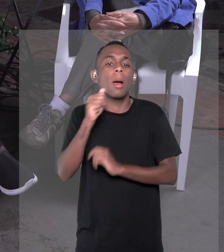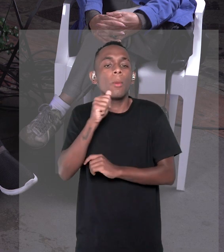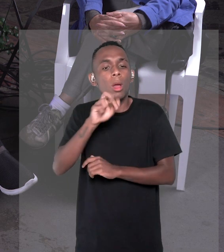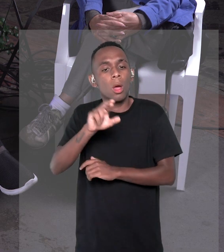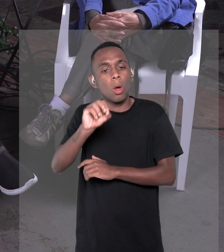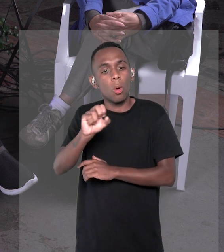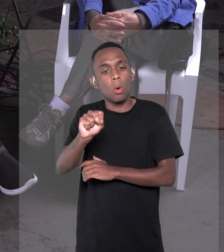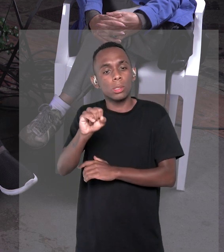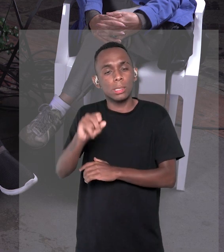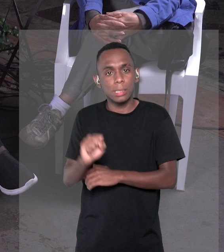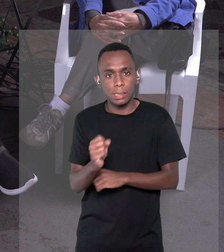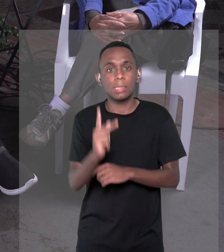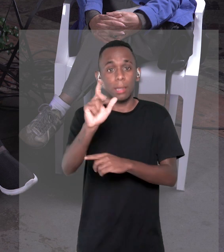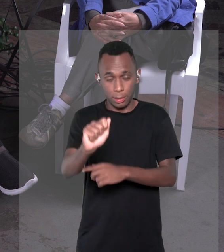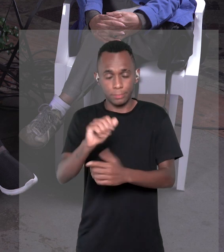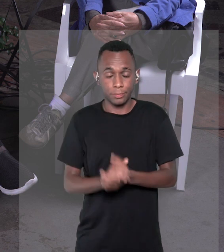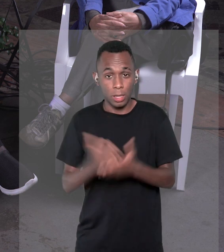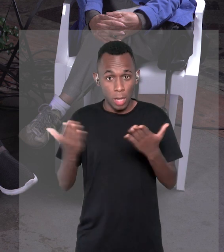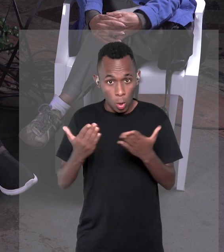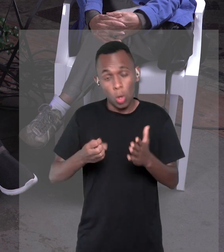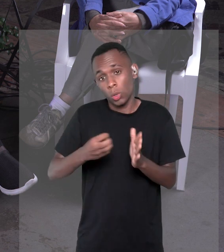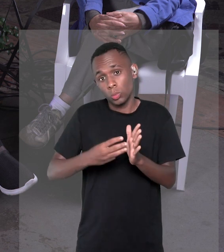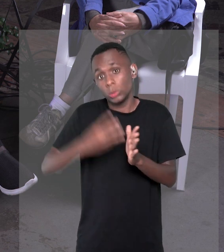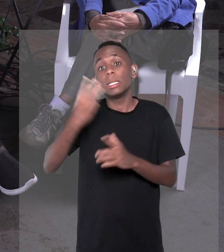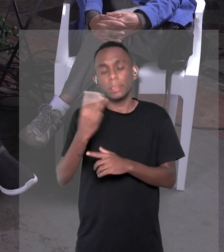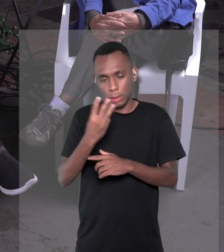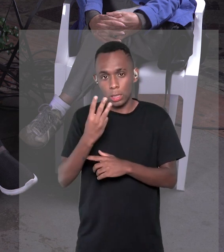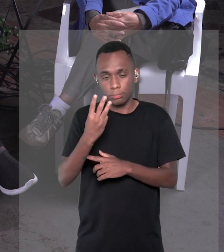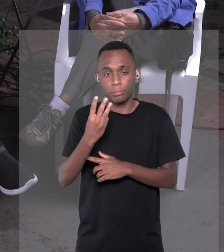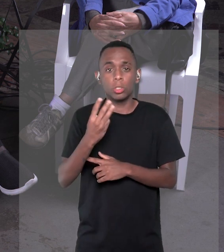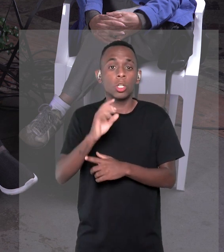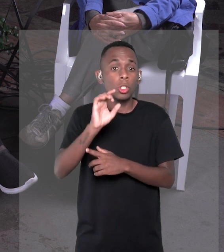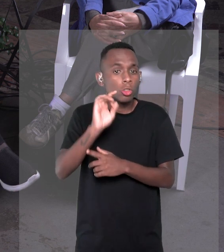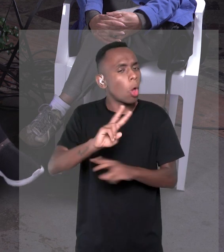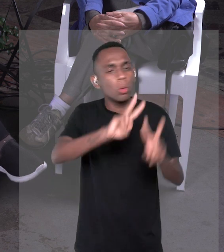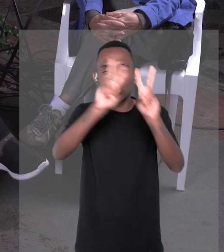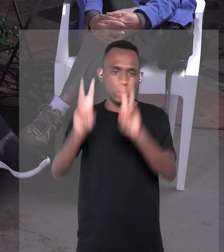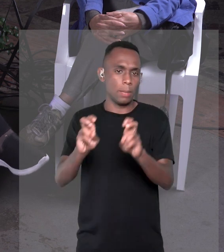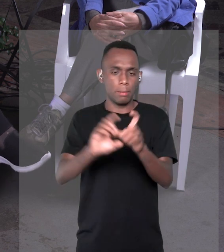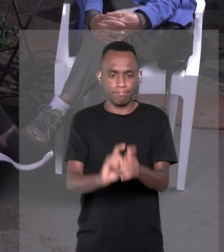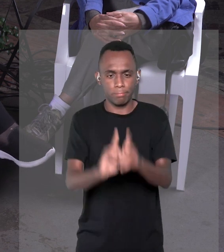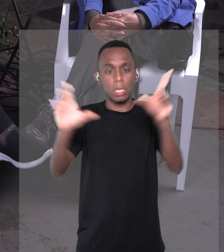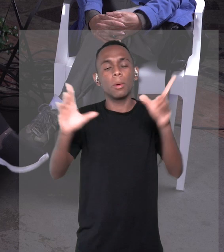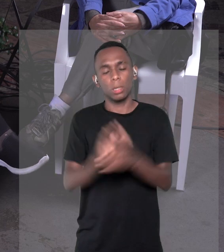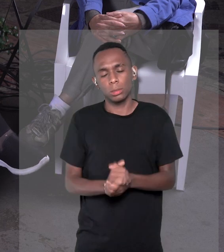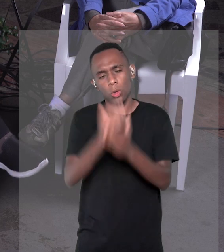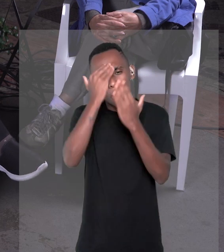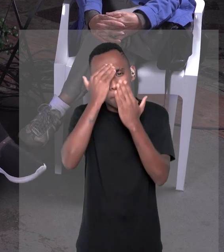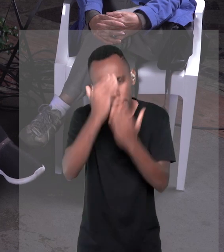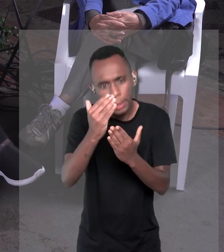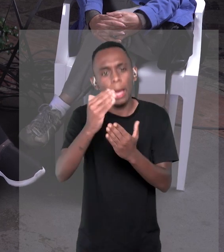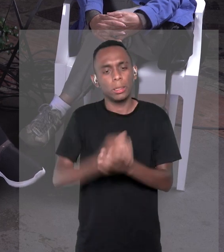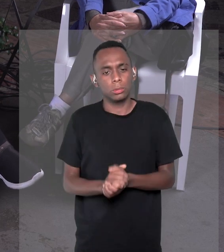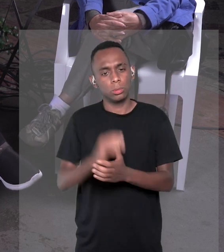assunto. E eu agradeço muito a Carla, que veio aqui colaborar na recepção da Rosisca. Nós somos,